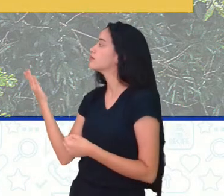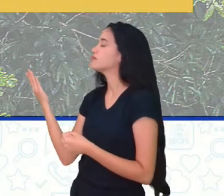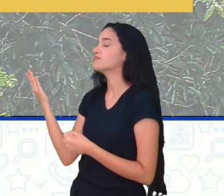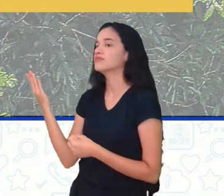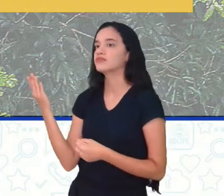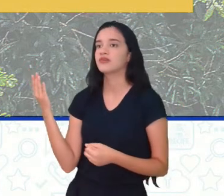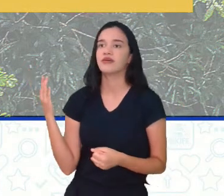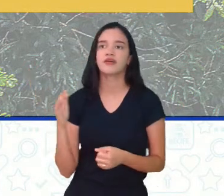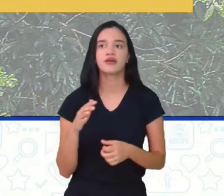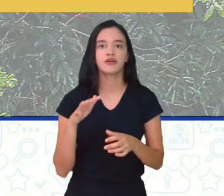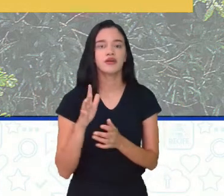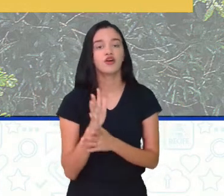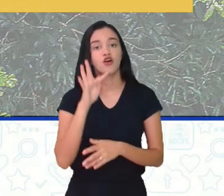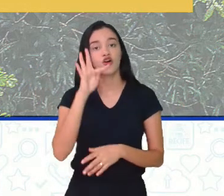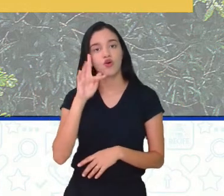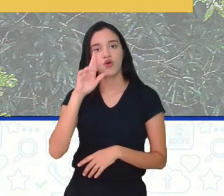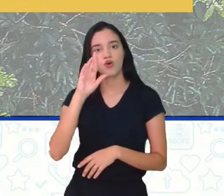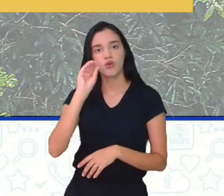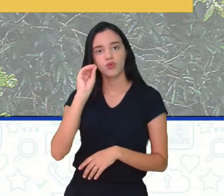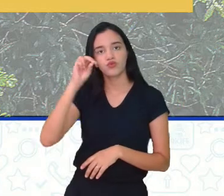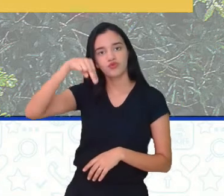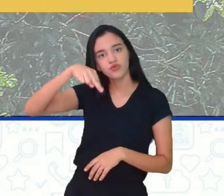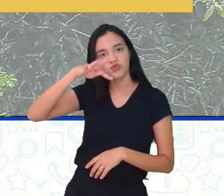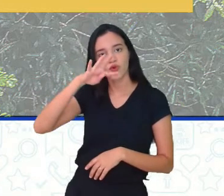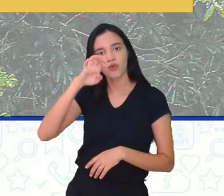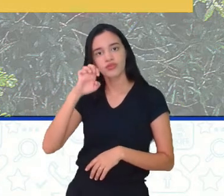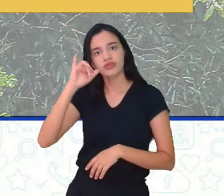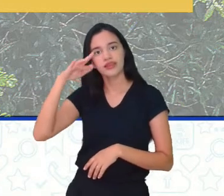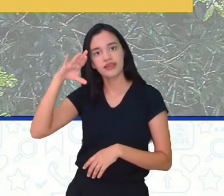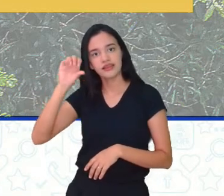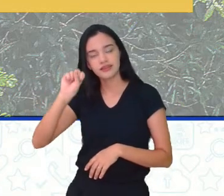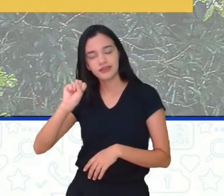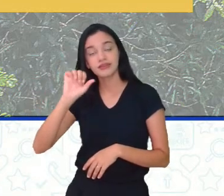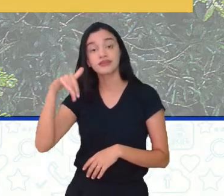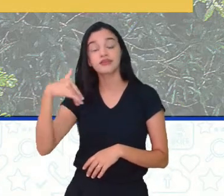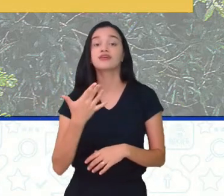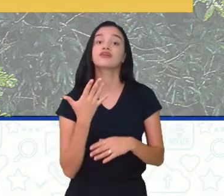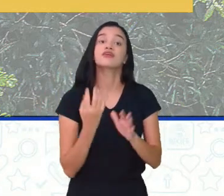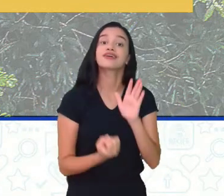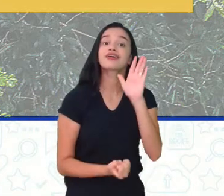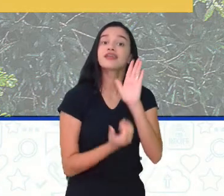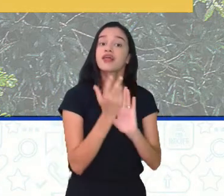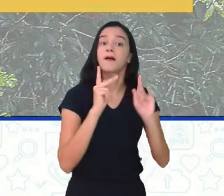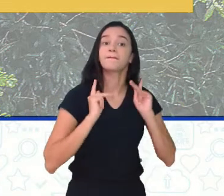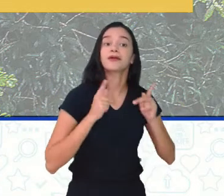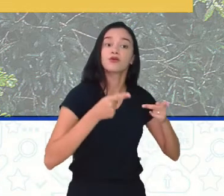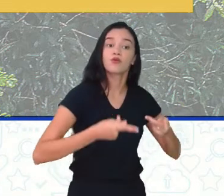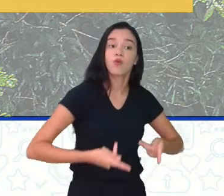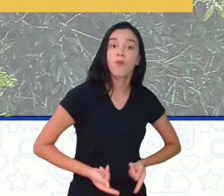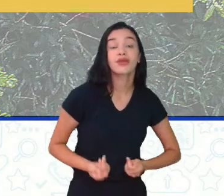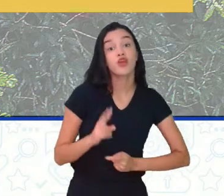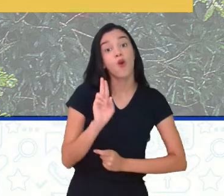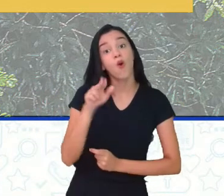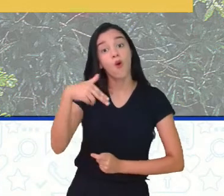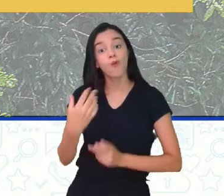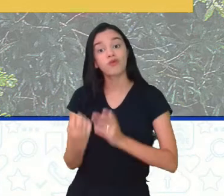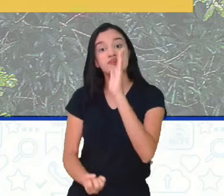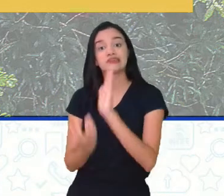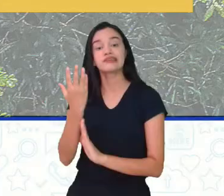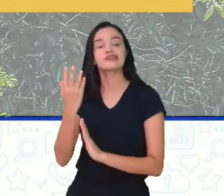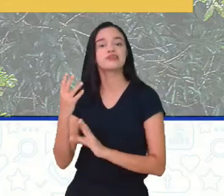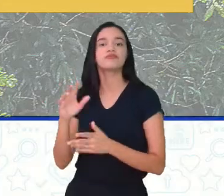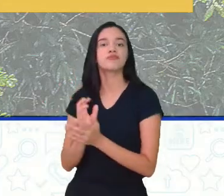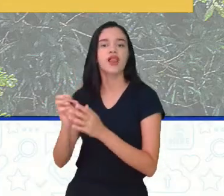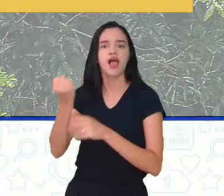fronteiras, sejam elas definidas pelo homem ou pela natureza. Então,